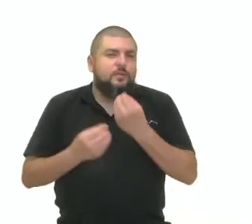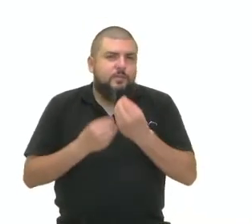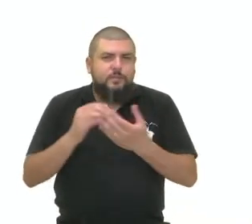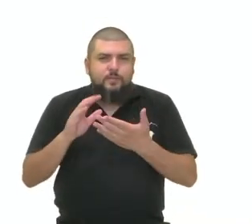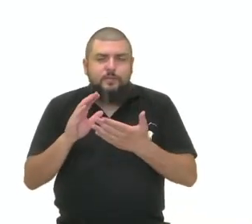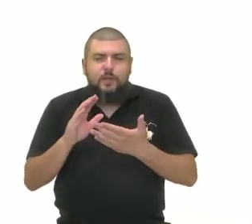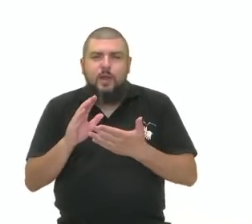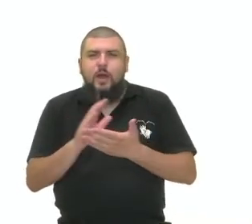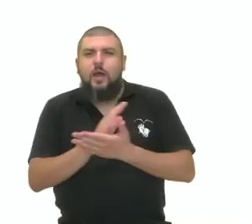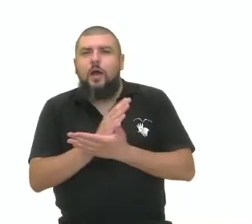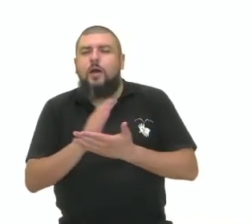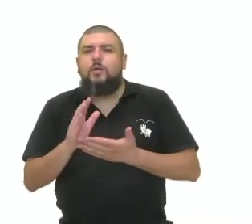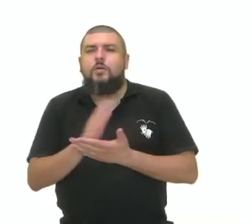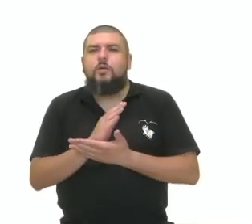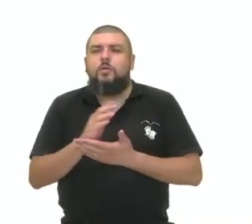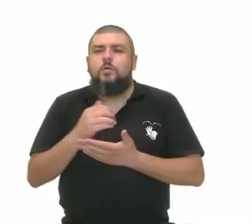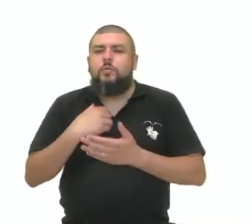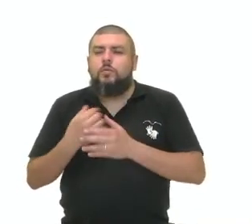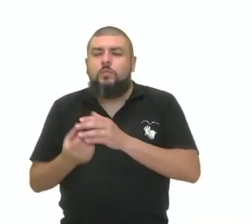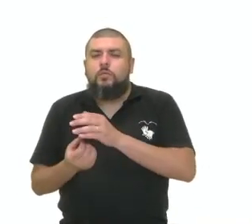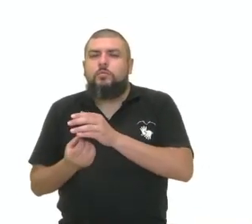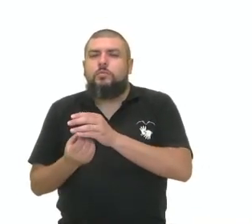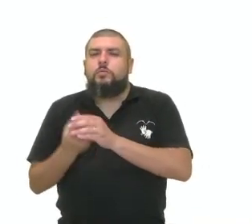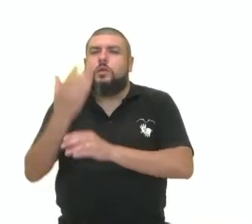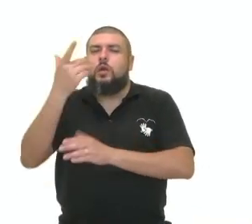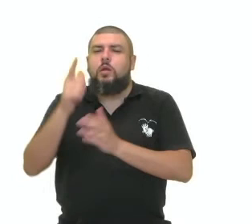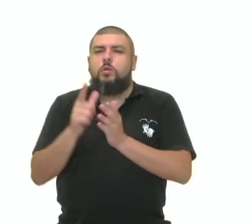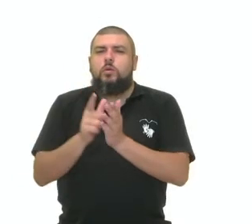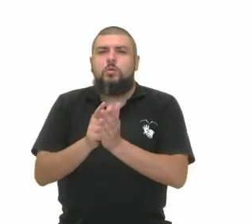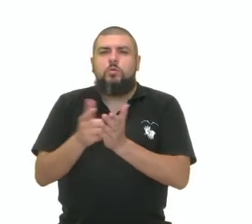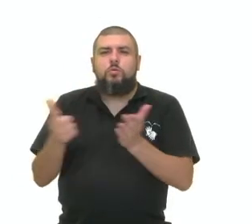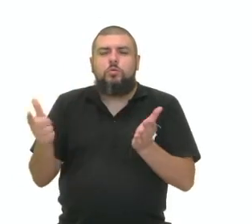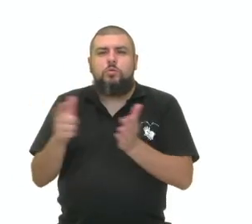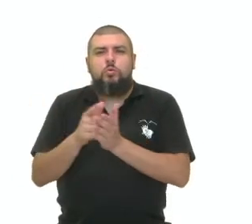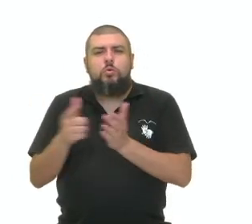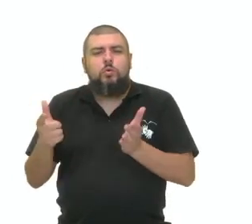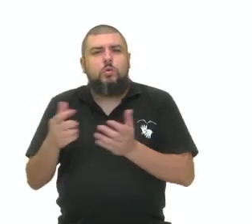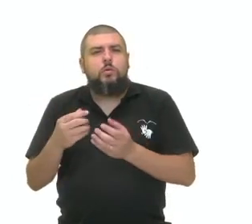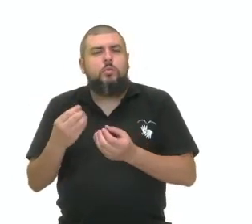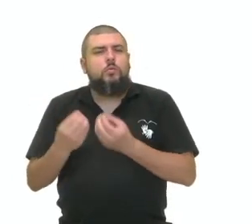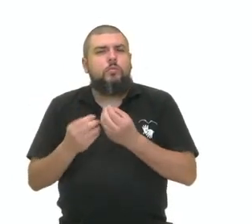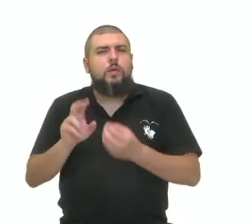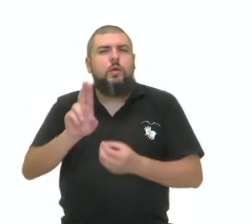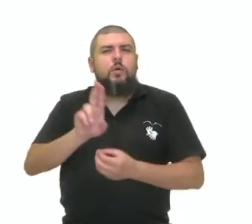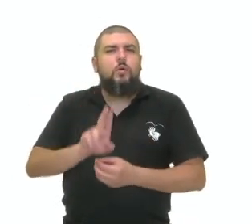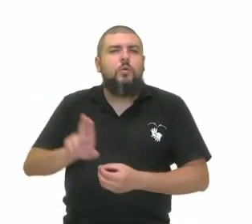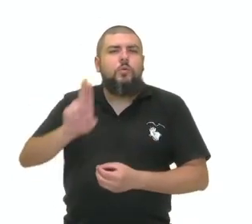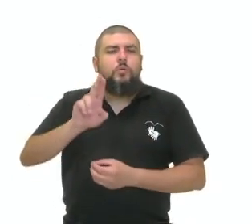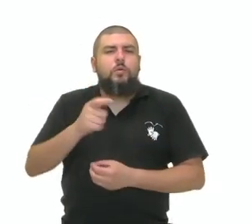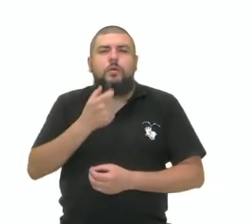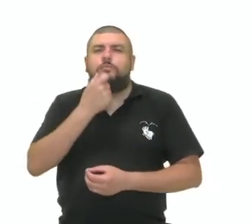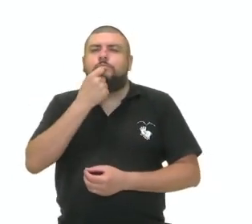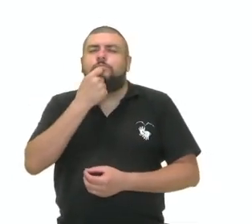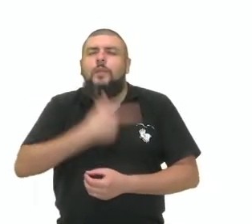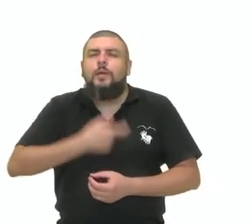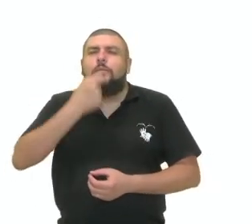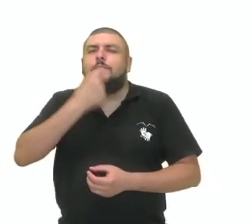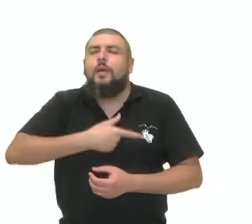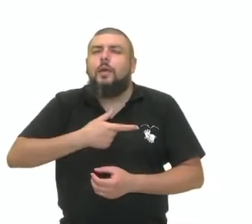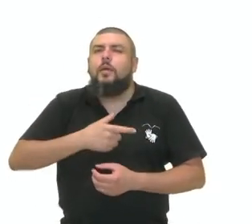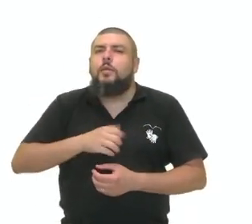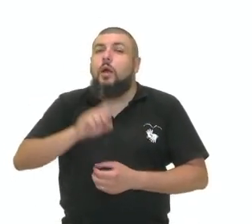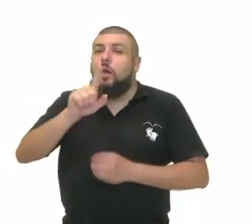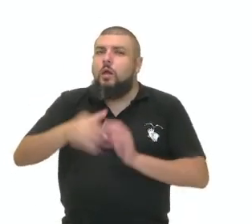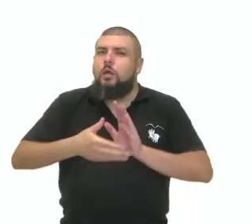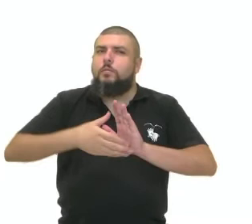fundaram periódicos independentes, que publicavam notícias de formas disfarçadas e usavam o humor para fazer críticas ao regime militar. E eu trago